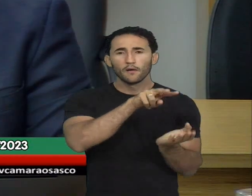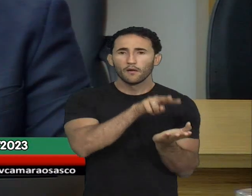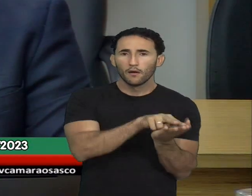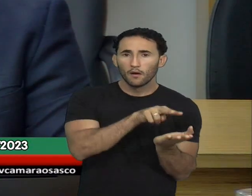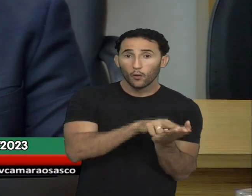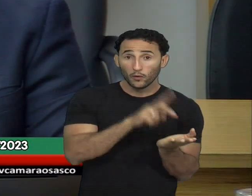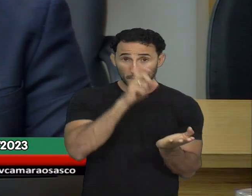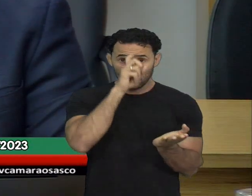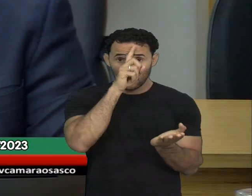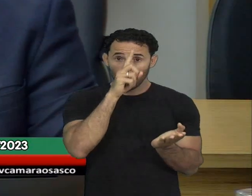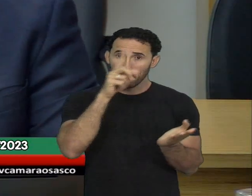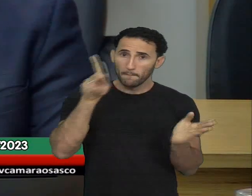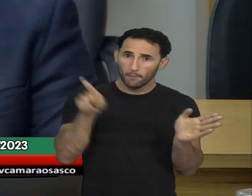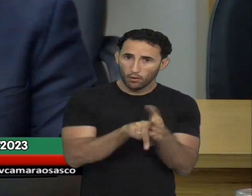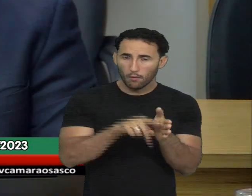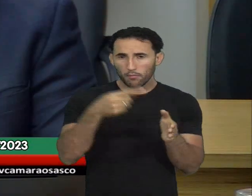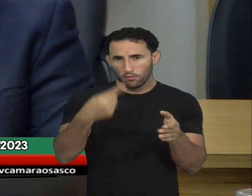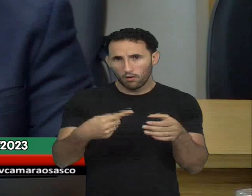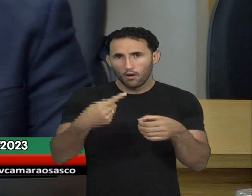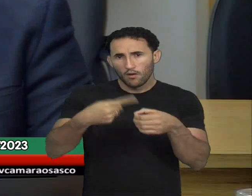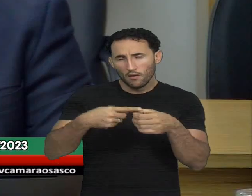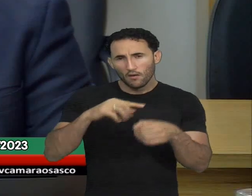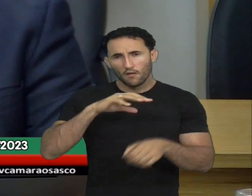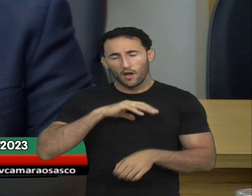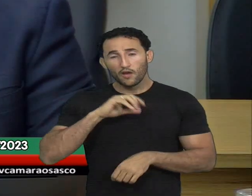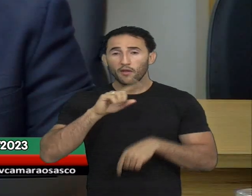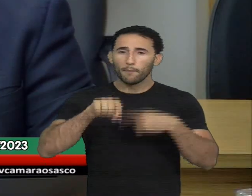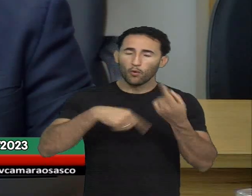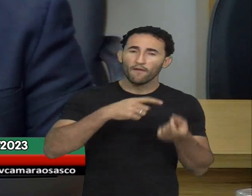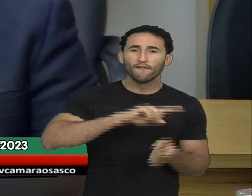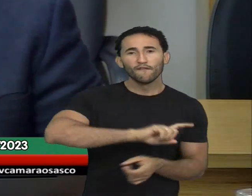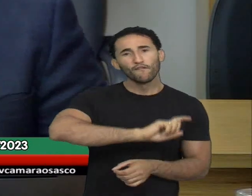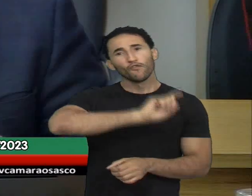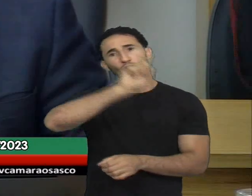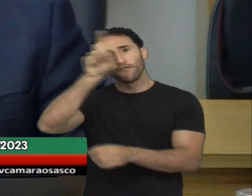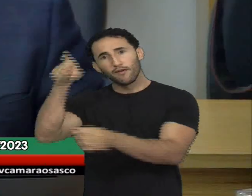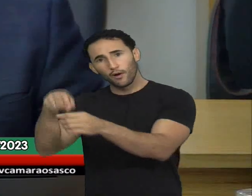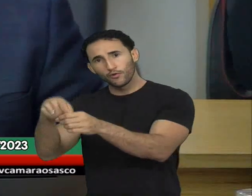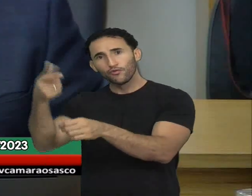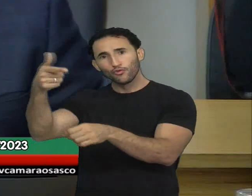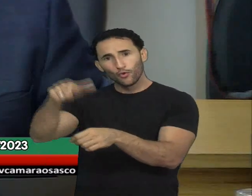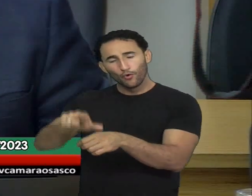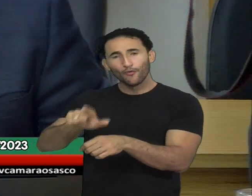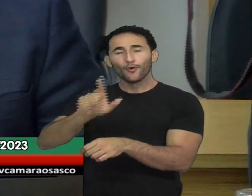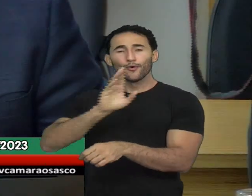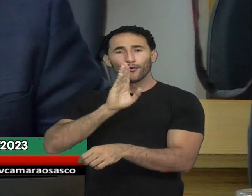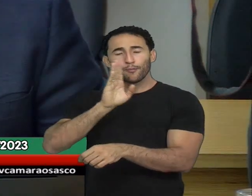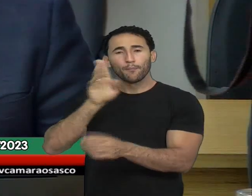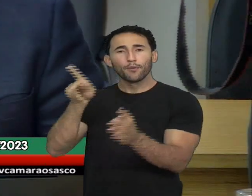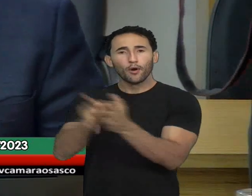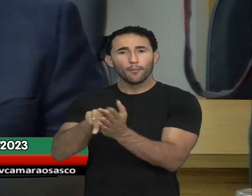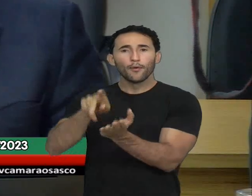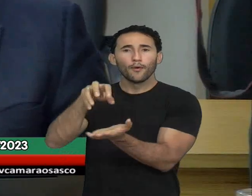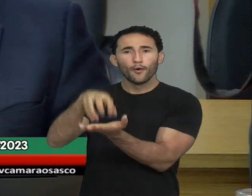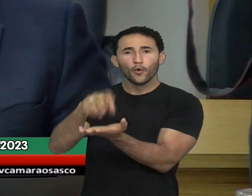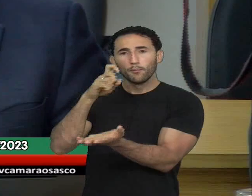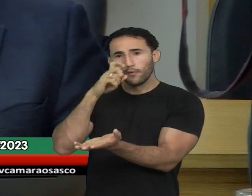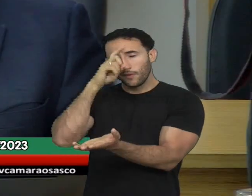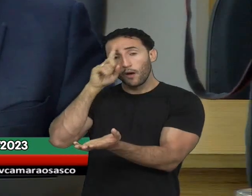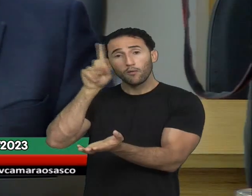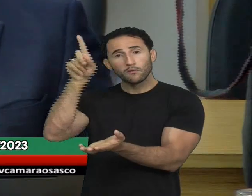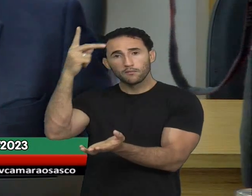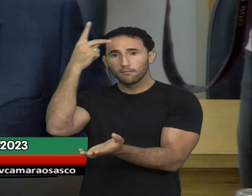para poder fazer uma angioplastia coronariana, que é colocar um stent no coração, ou até mesmo para fazer uma